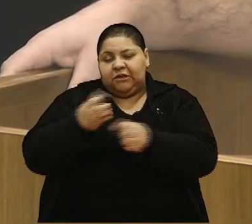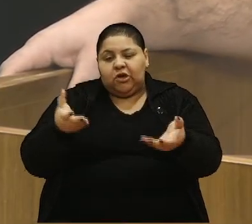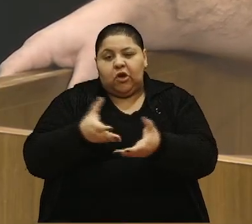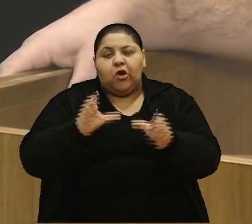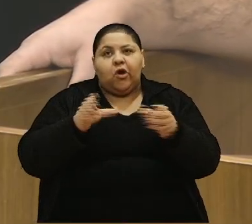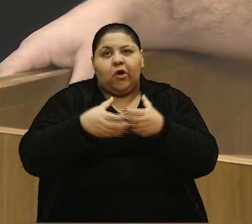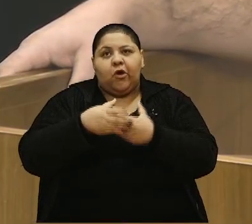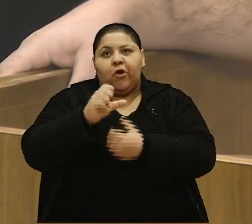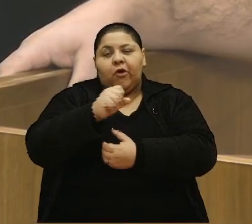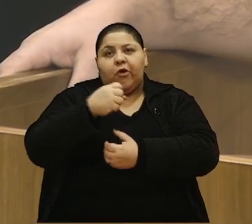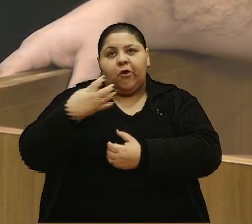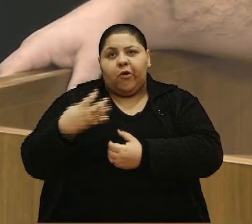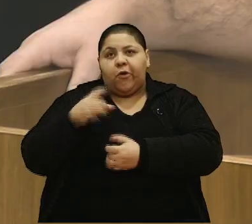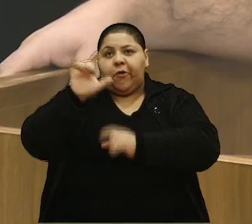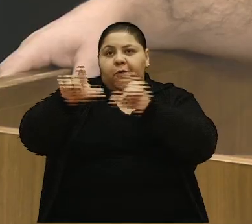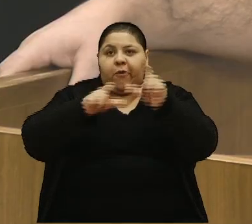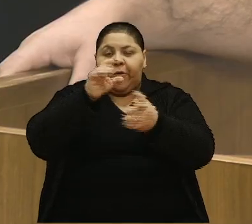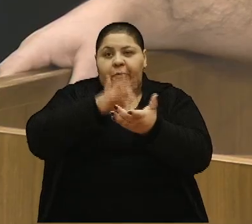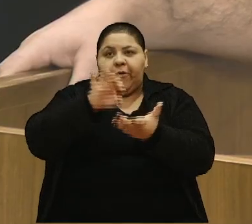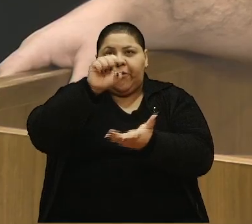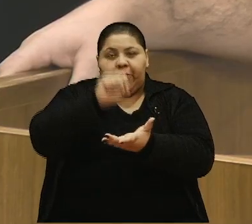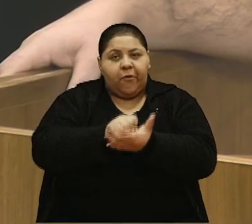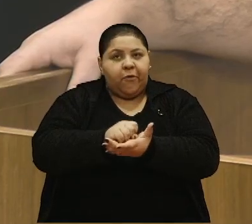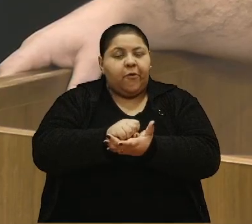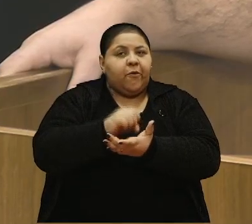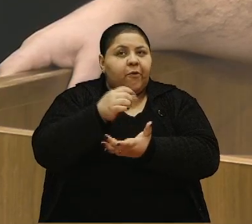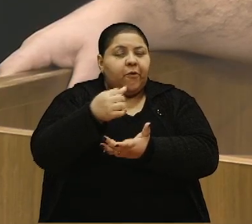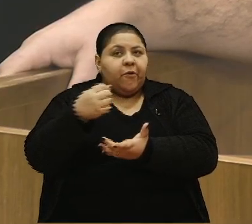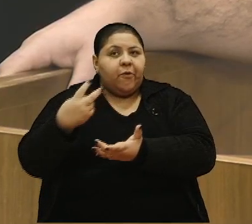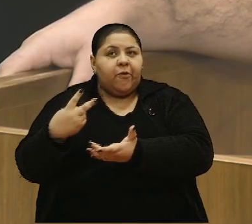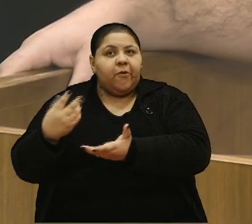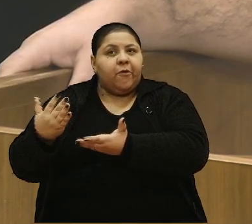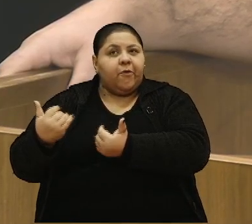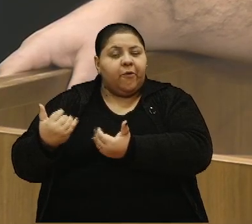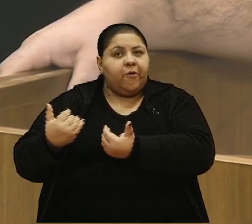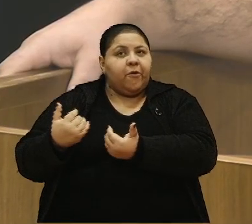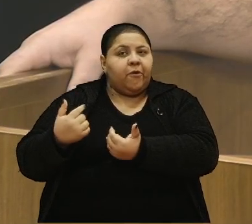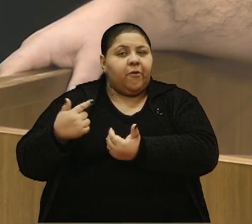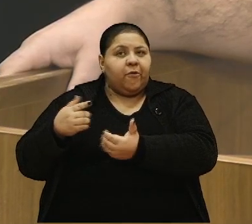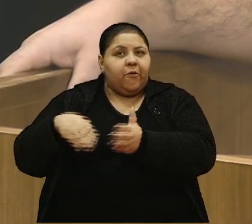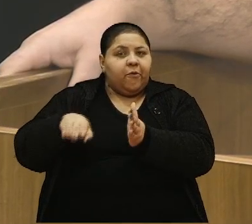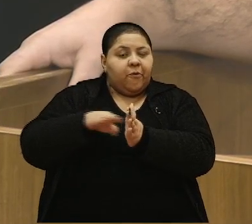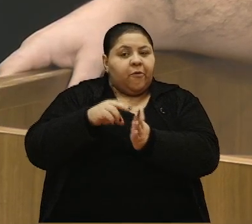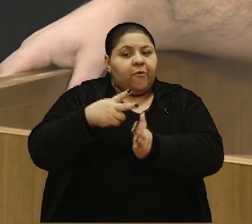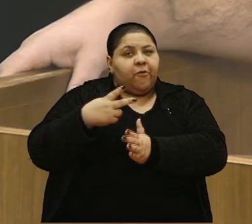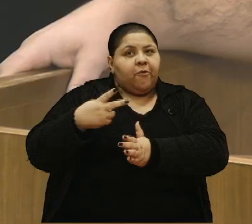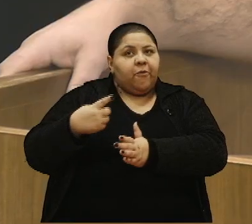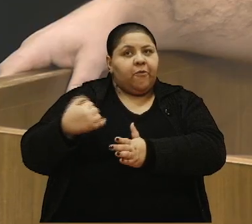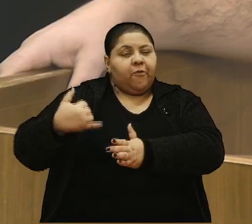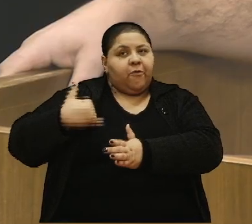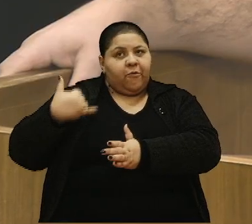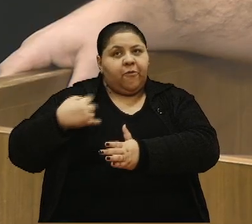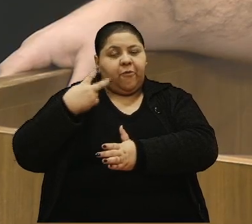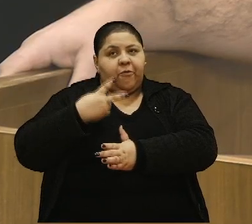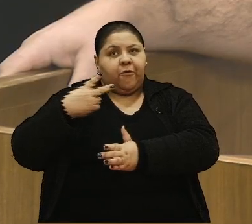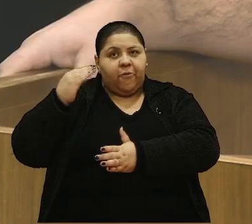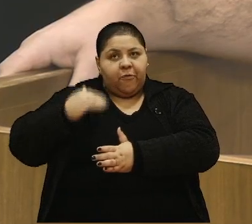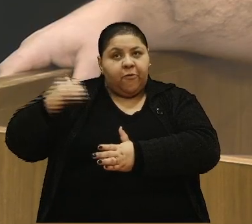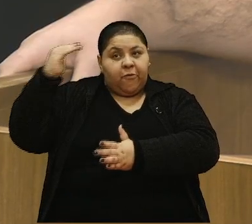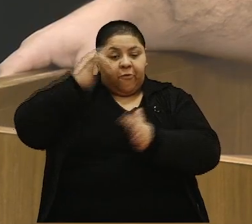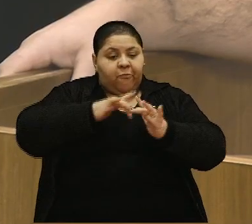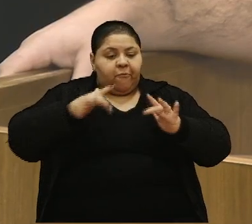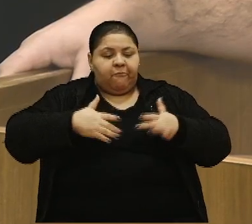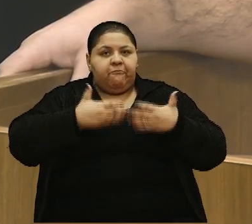conta com 84 integrantes inscritos, sendo 62 jovens de 7 a 21 anos e 22 adultos